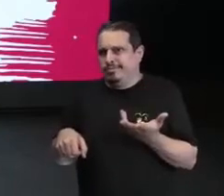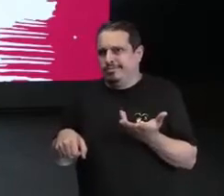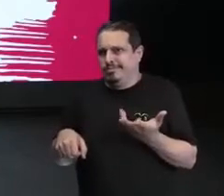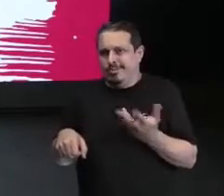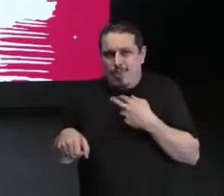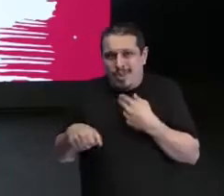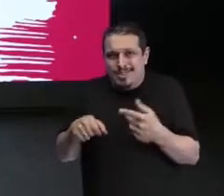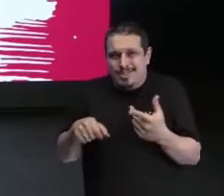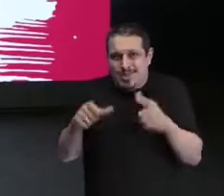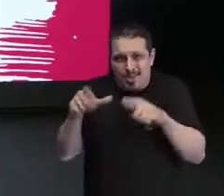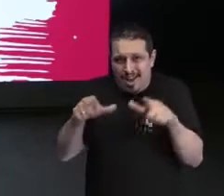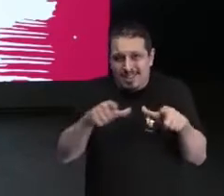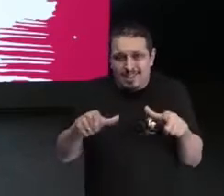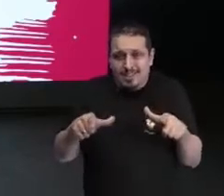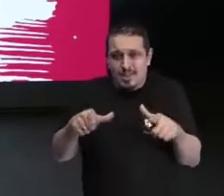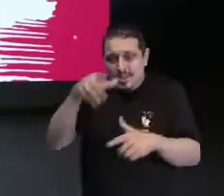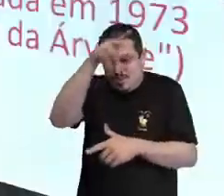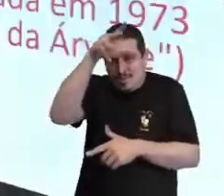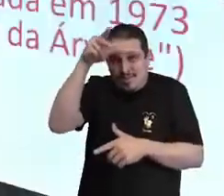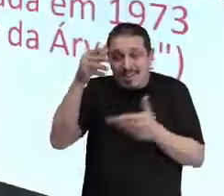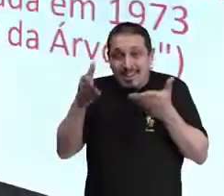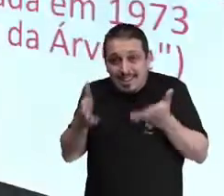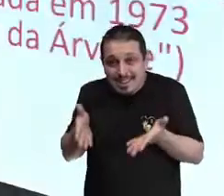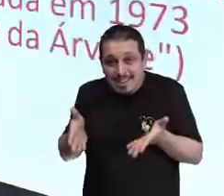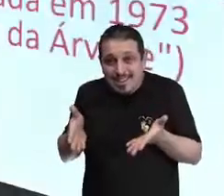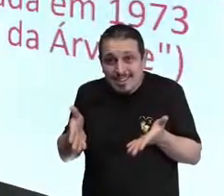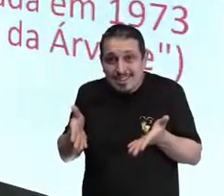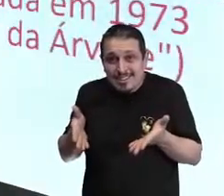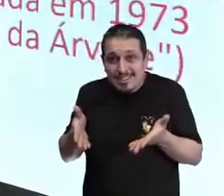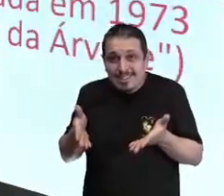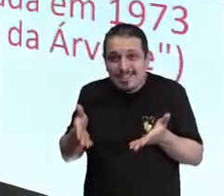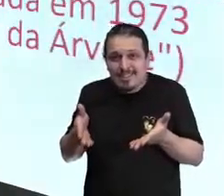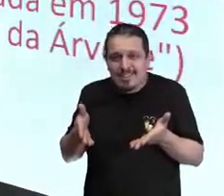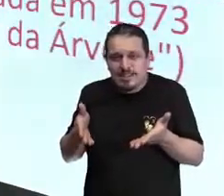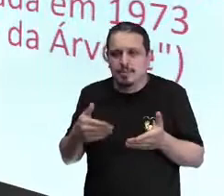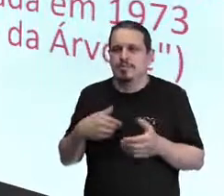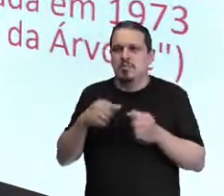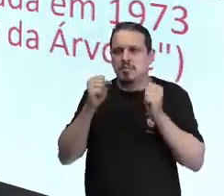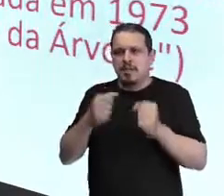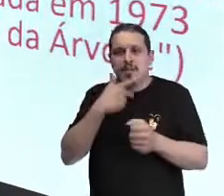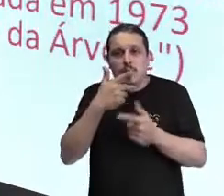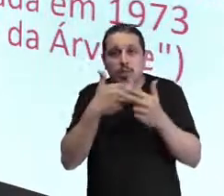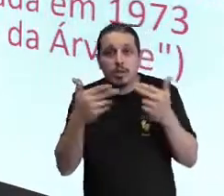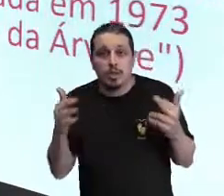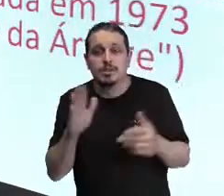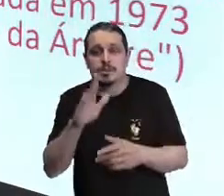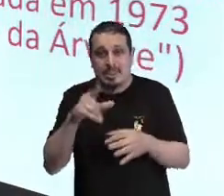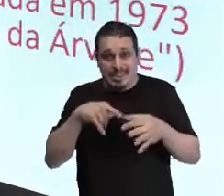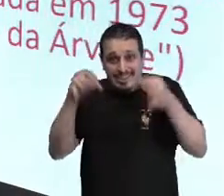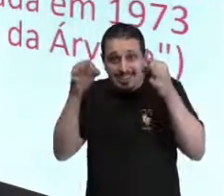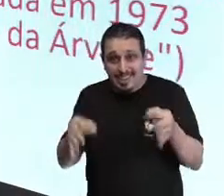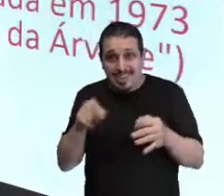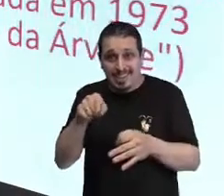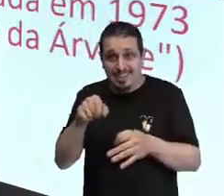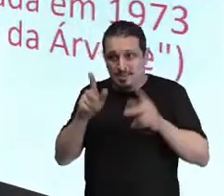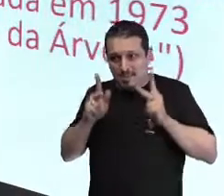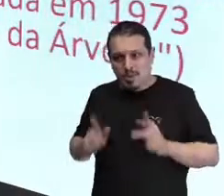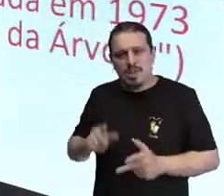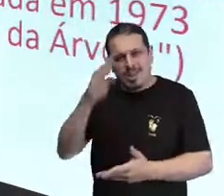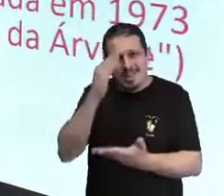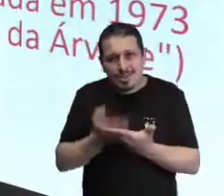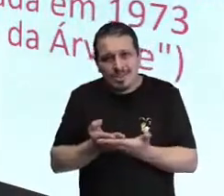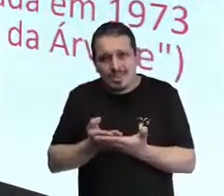públicos. Isso era lei. E posso falar uma coisa muito grave para vocês? Eu tenho certeza que tem gente que ainda concorda com isso, que para